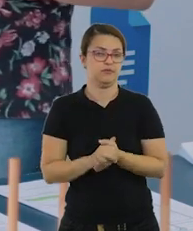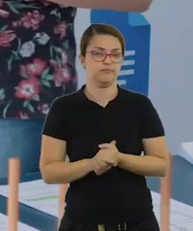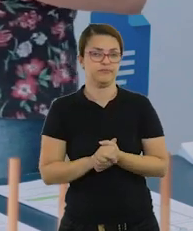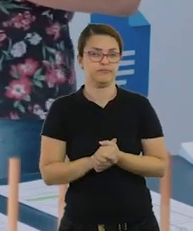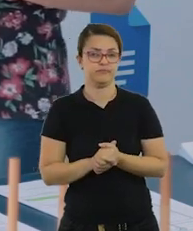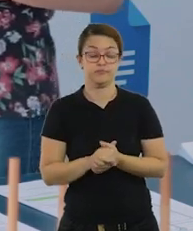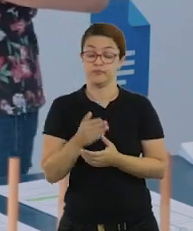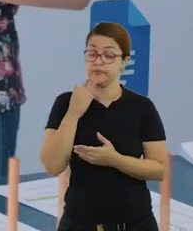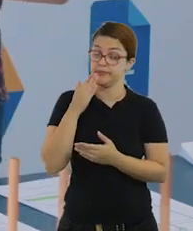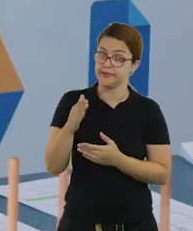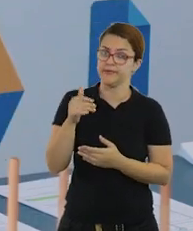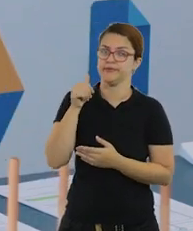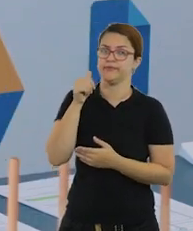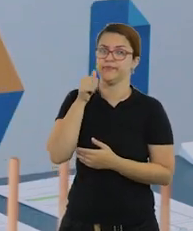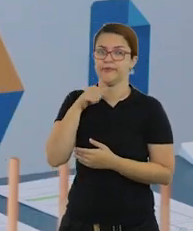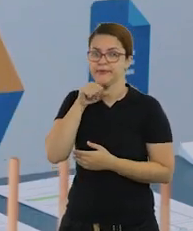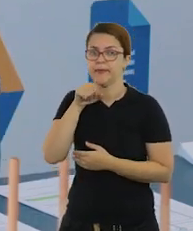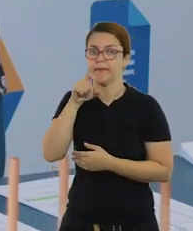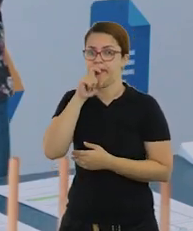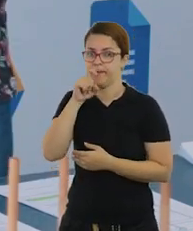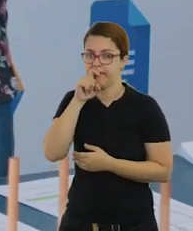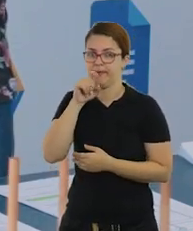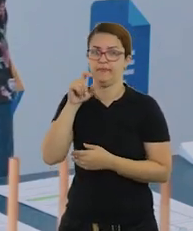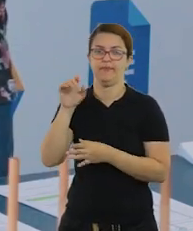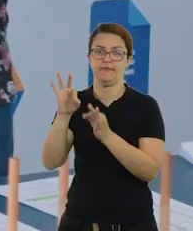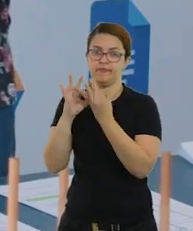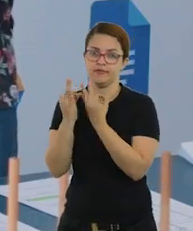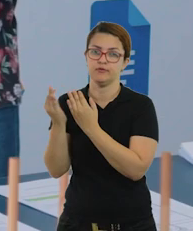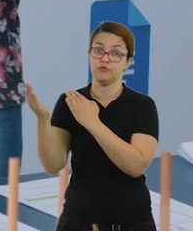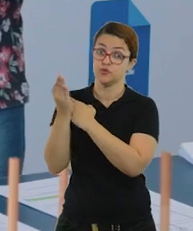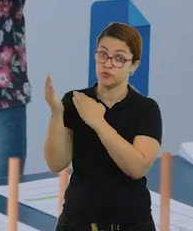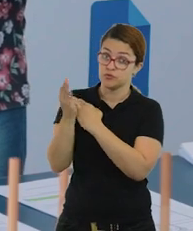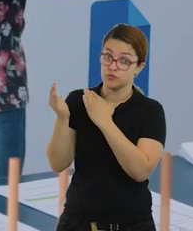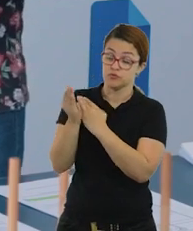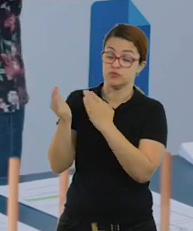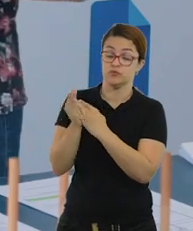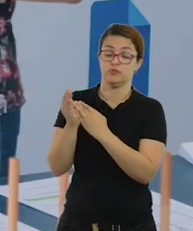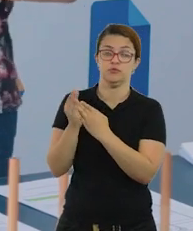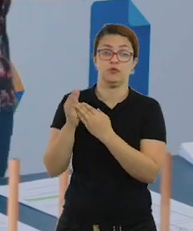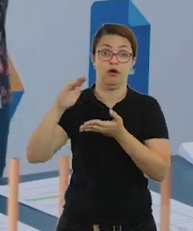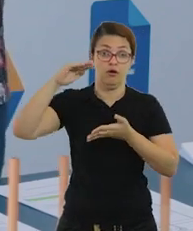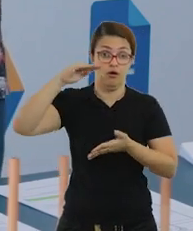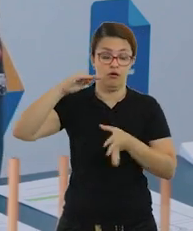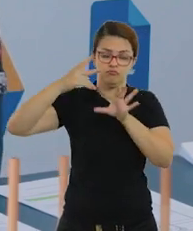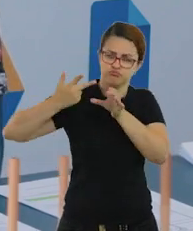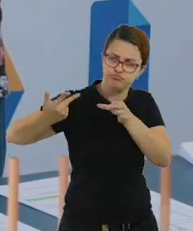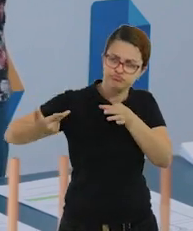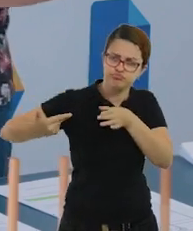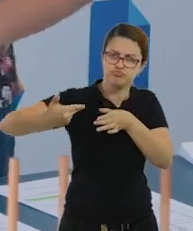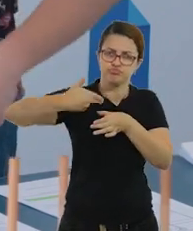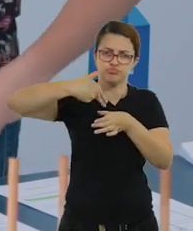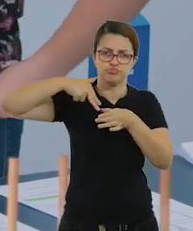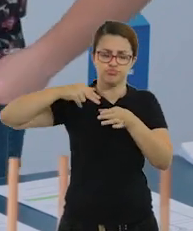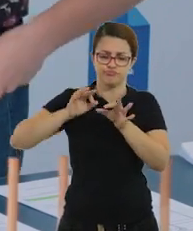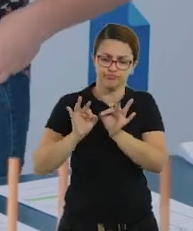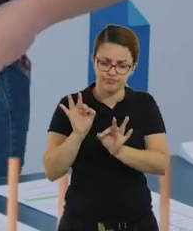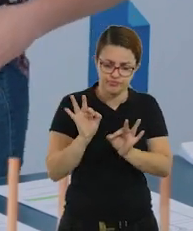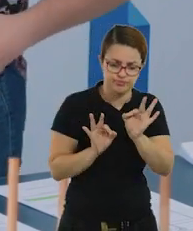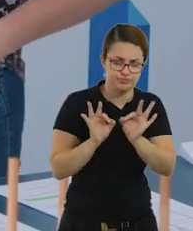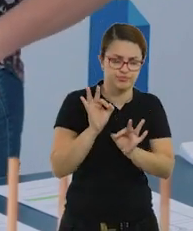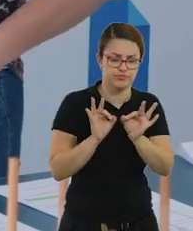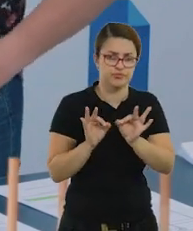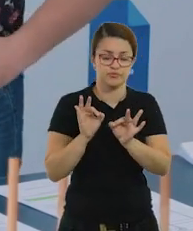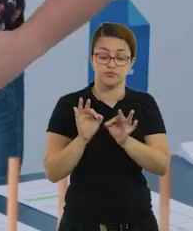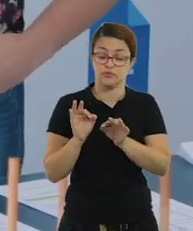tá? Pede ajuda pro papai, pra mamãe, pra quem mora com você, para recortar as garrafas, fazer lá